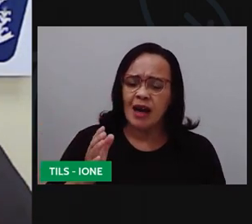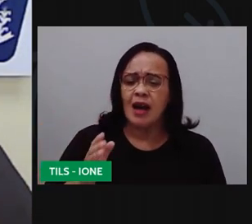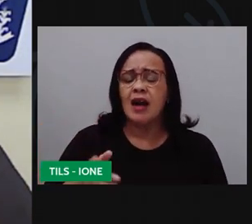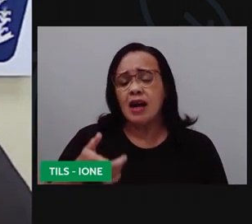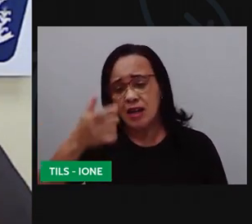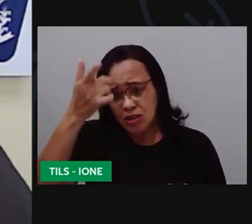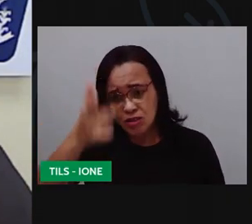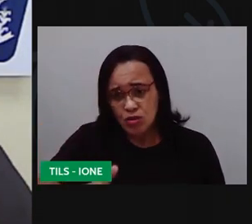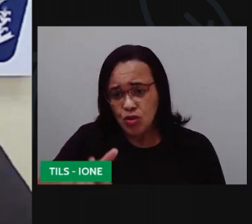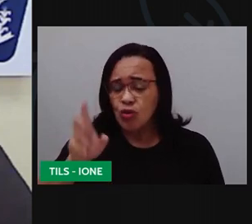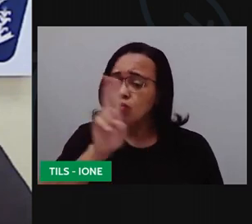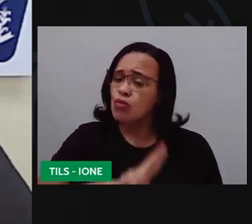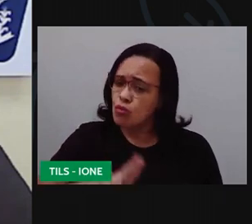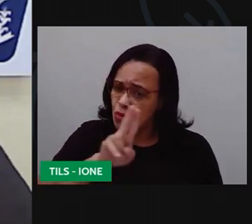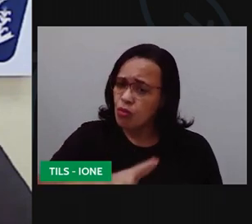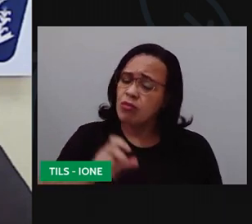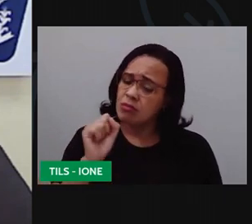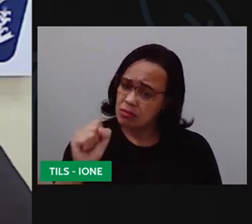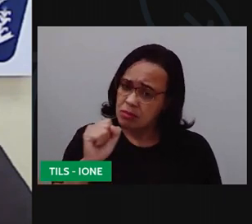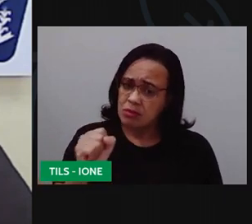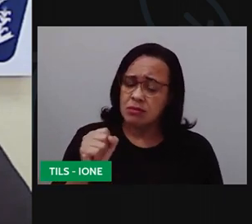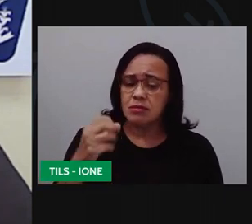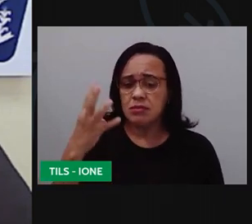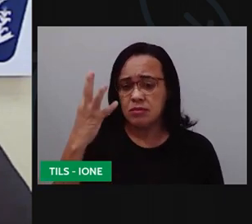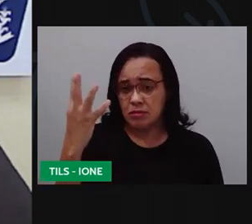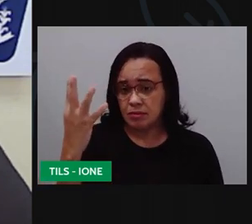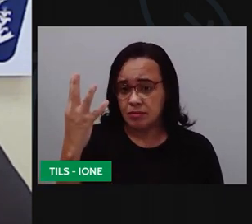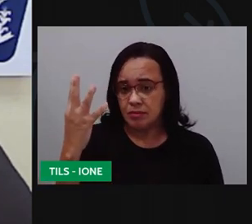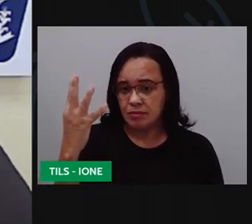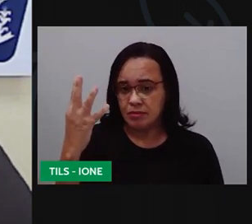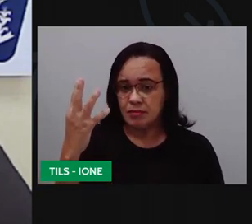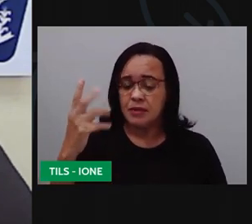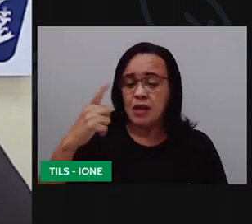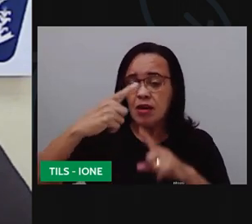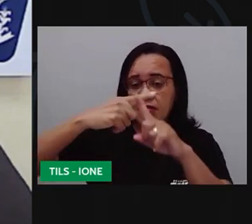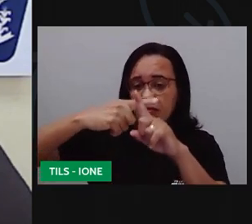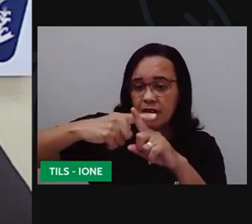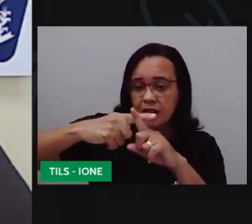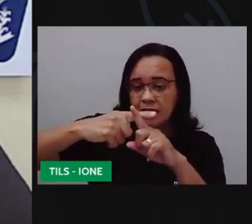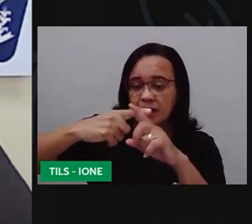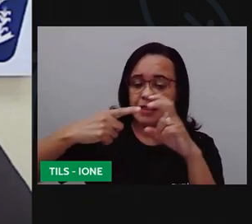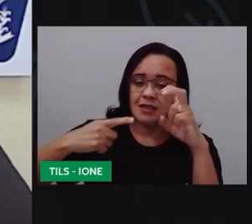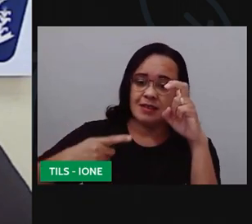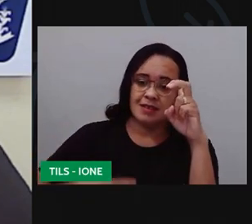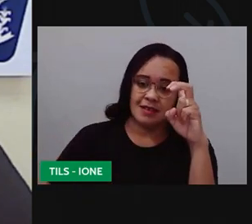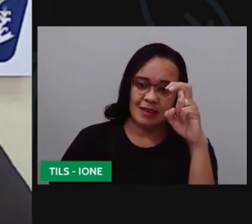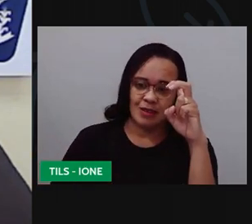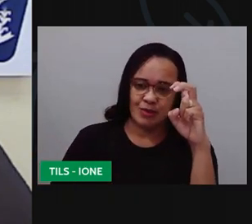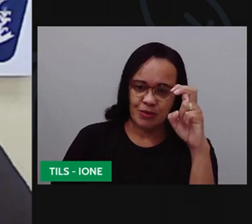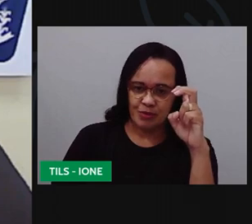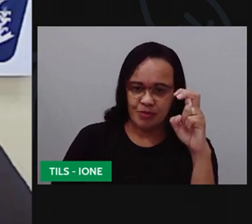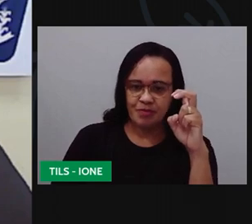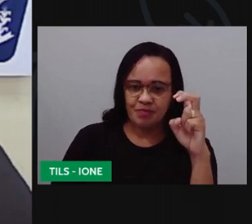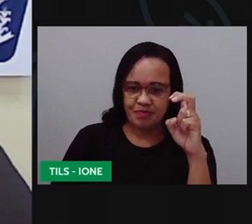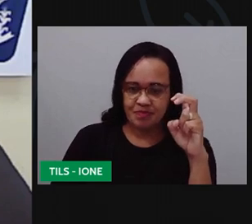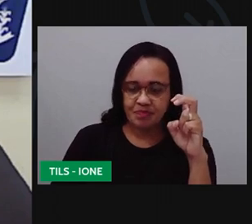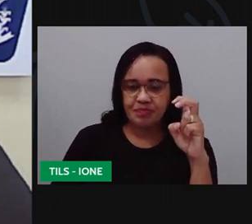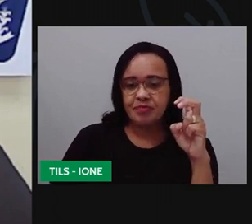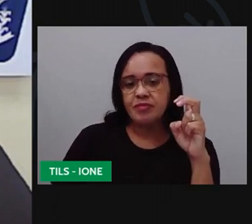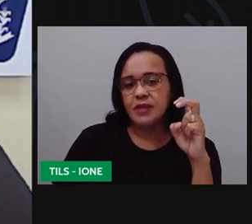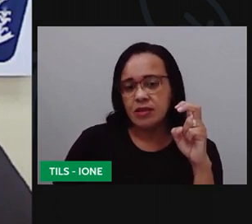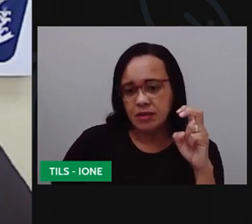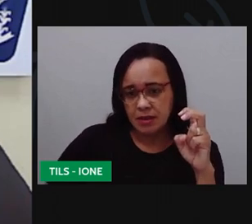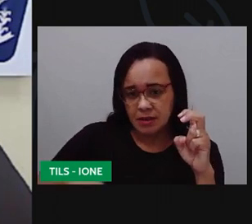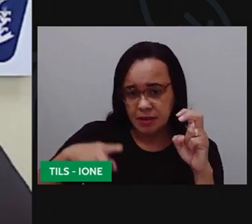novo? Uso assim para contar. Ó, 4 vezes 5. Então, eu vou pegar o quê?